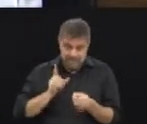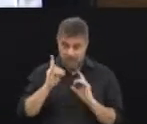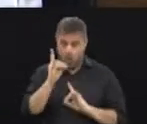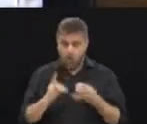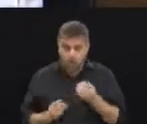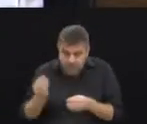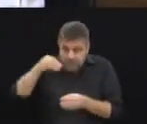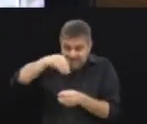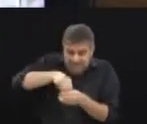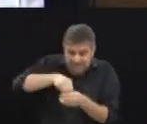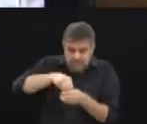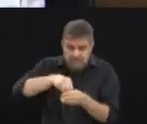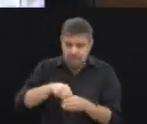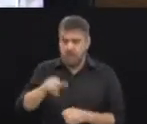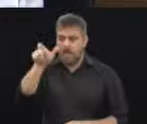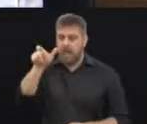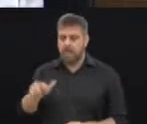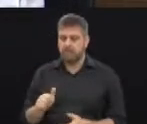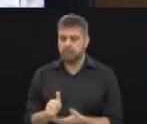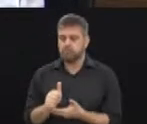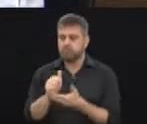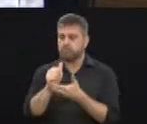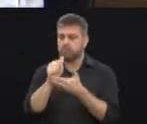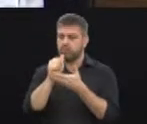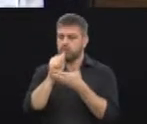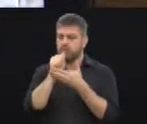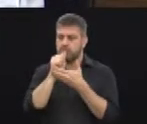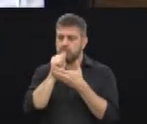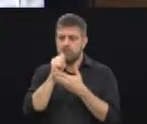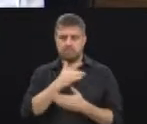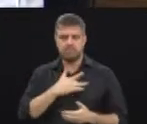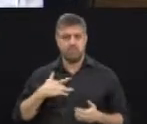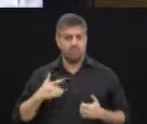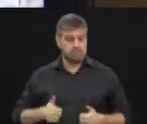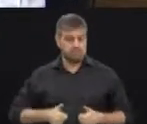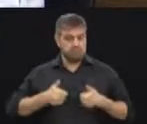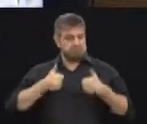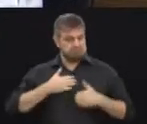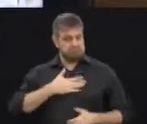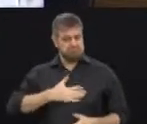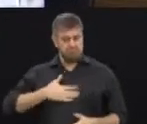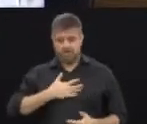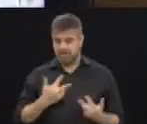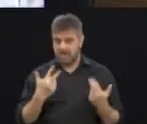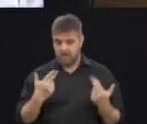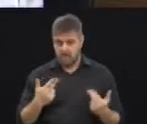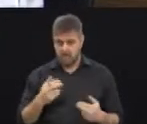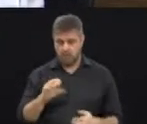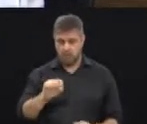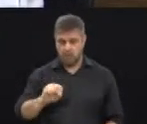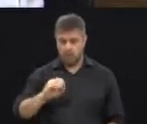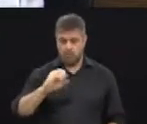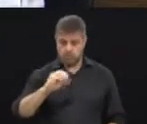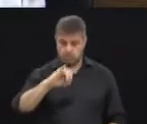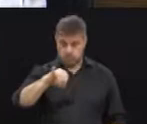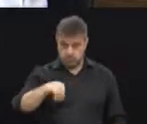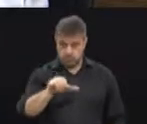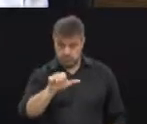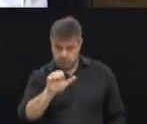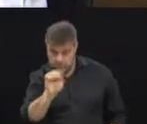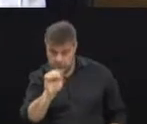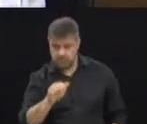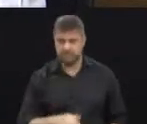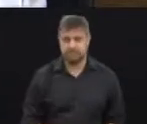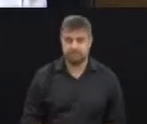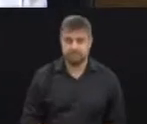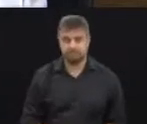lá. Então, por isso que as pacientes falam que melhora. Então, são a mesma coisa da soja, que o pessoal fala,